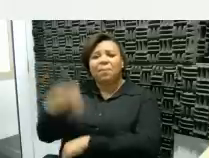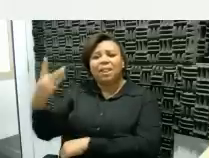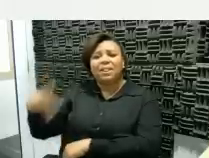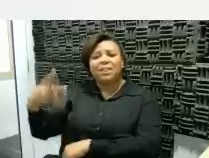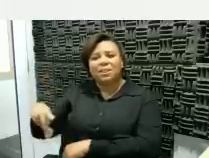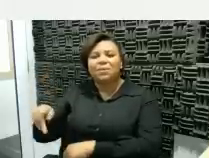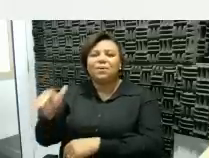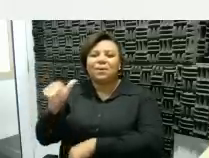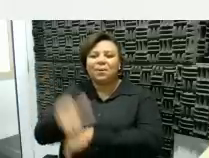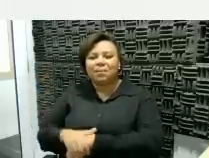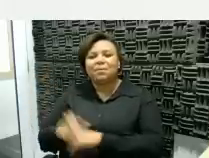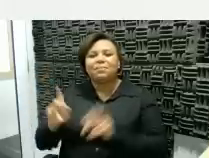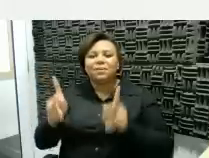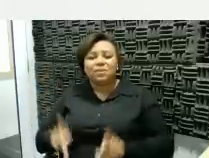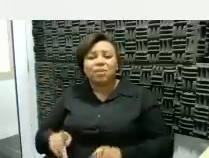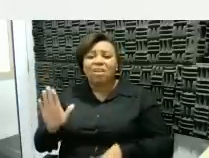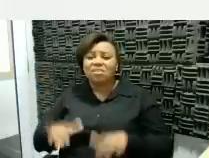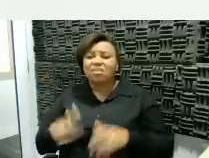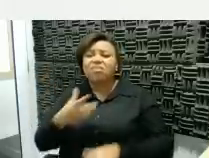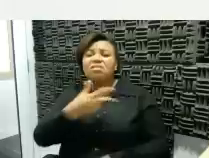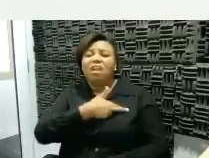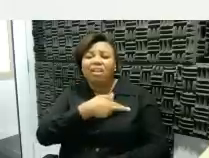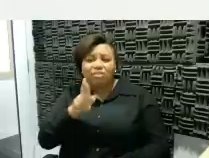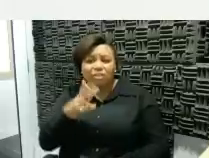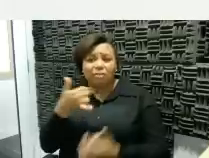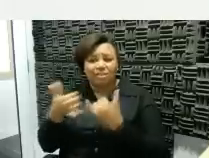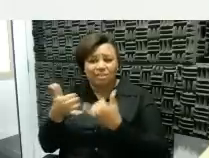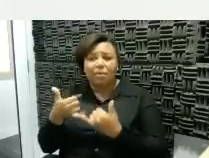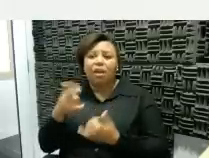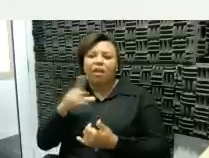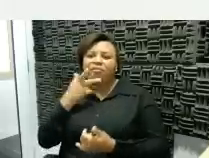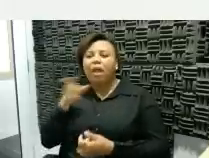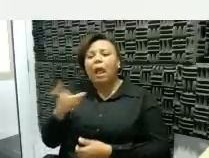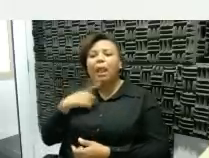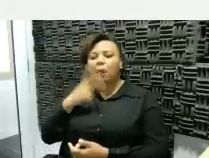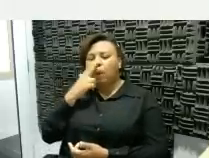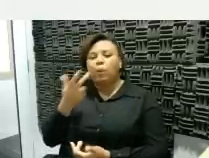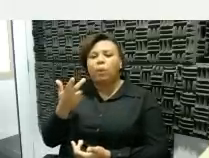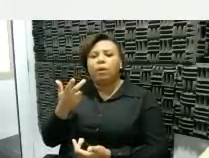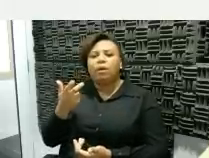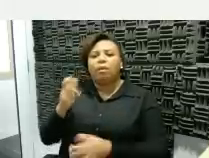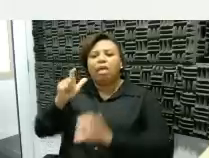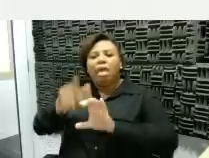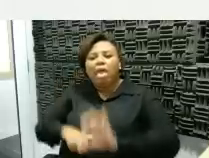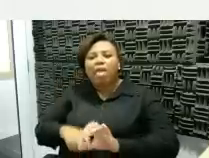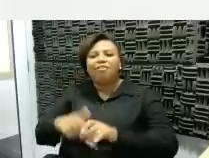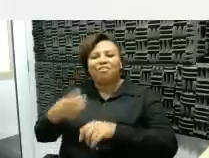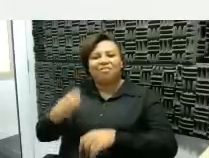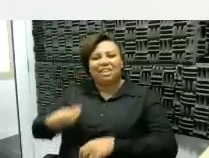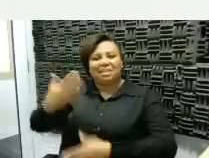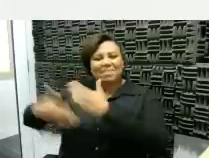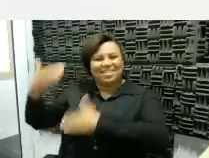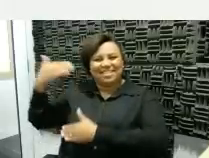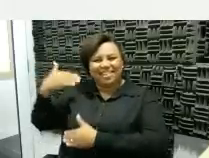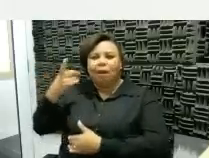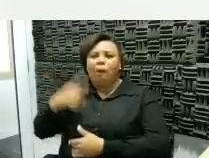algumas religiões Ah mas isso aí ela tá pagando Porque ela fez em outras vidas ou é um Karma né ou Ah